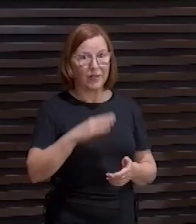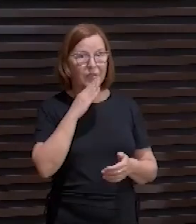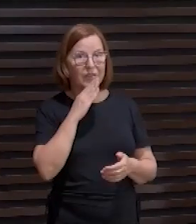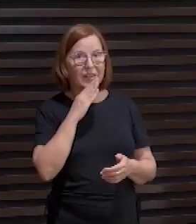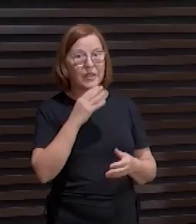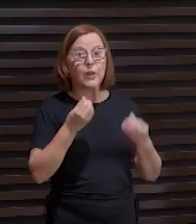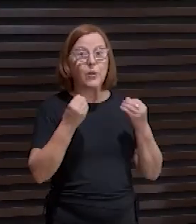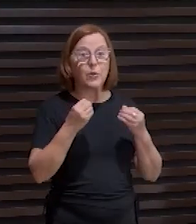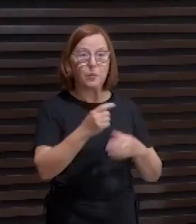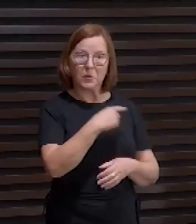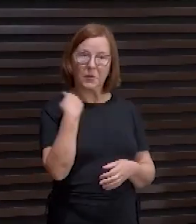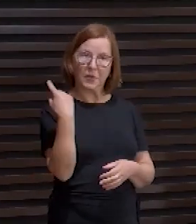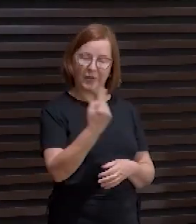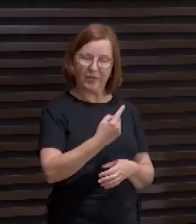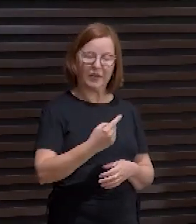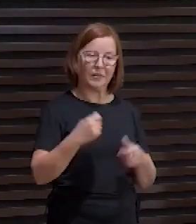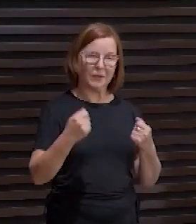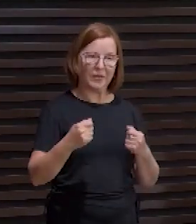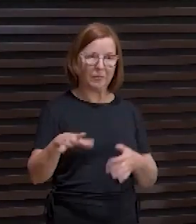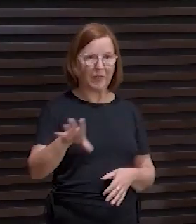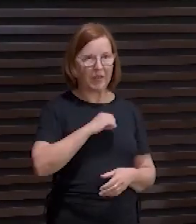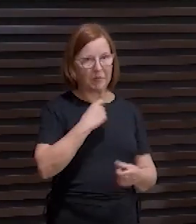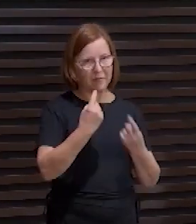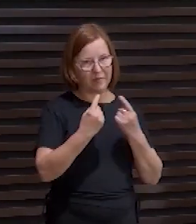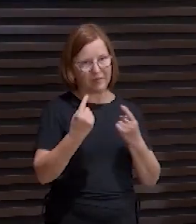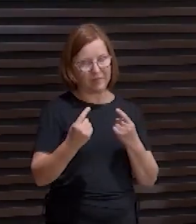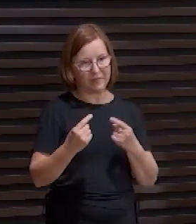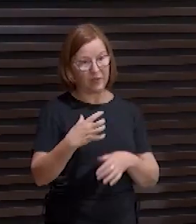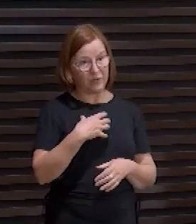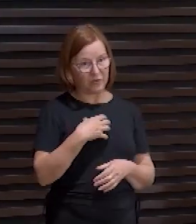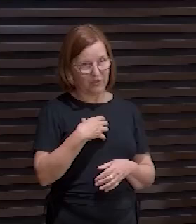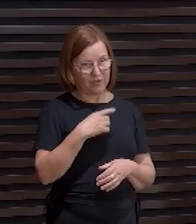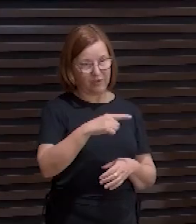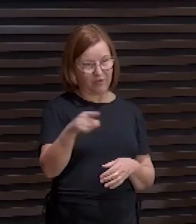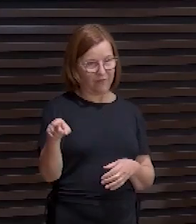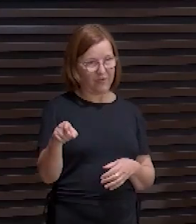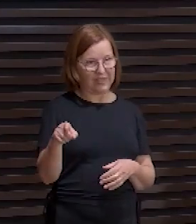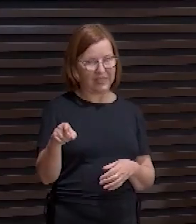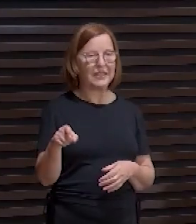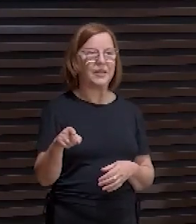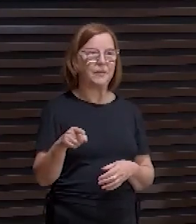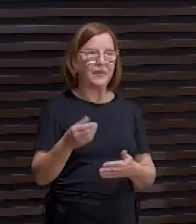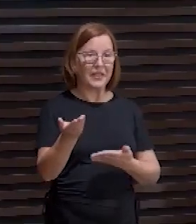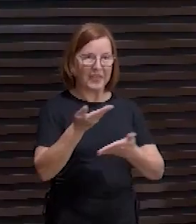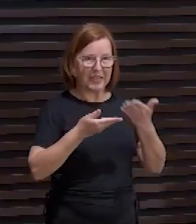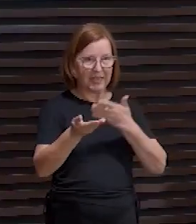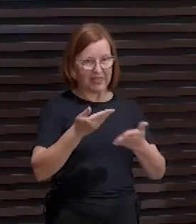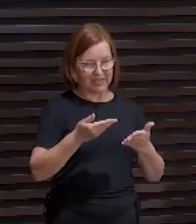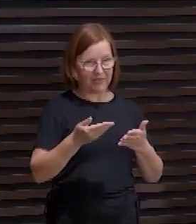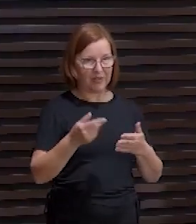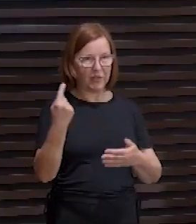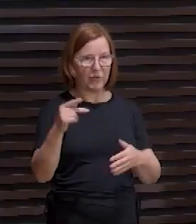eu e você nos relacionamos, pela forma como você se relaciona na tua casa com o povo de Deus, é por conta